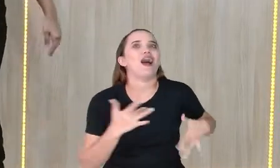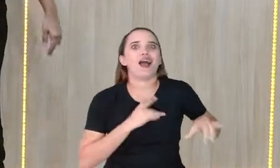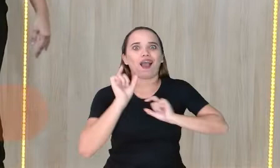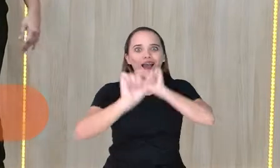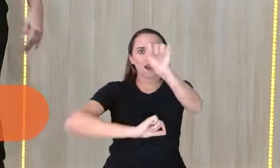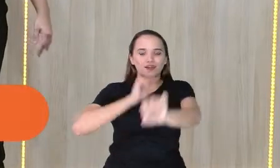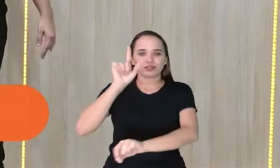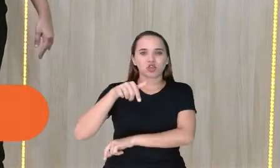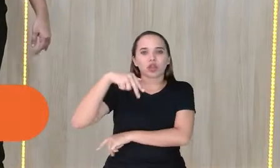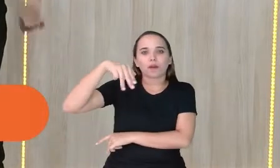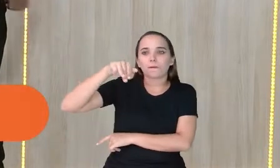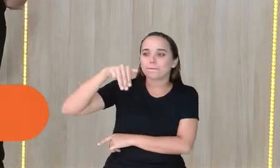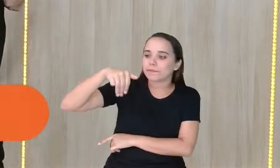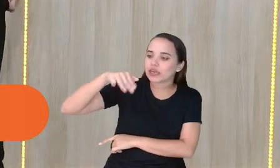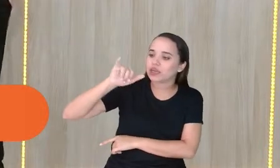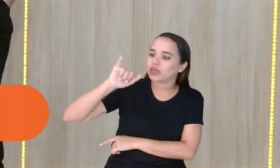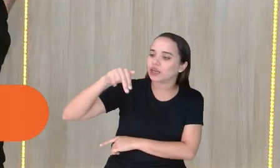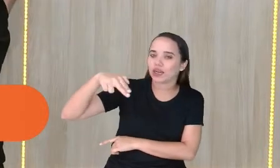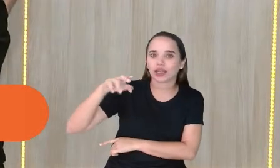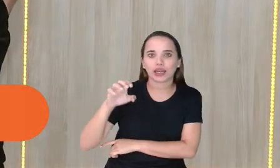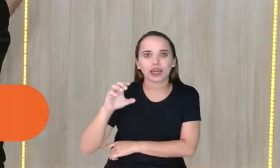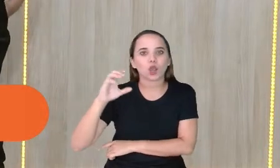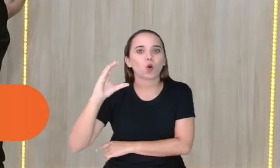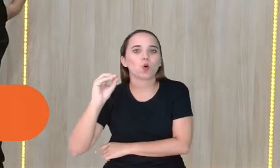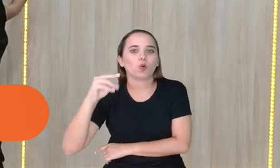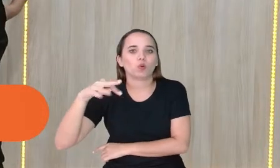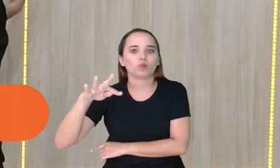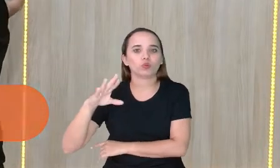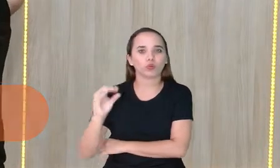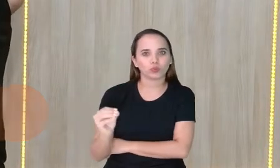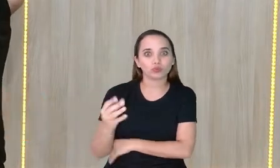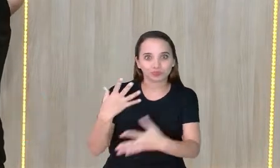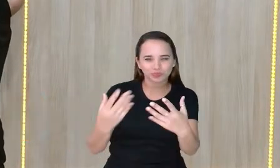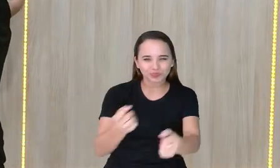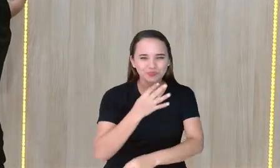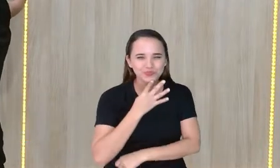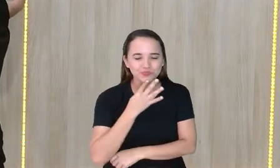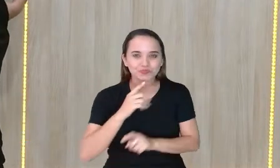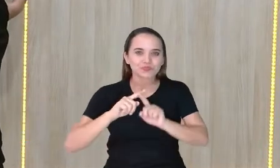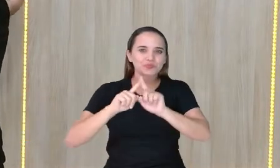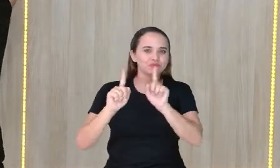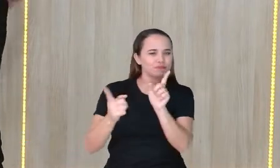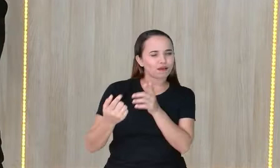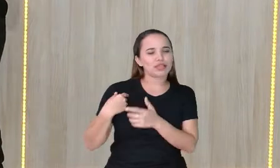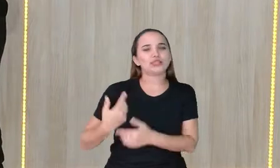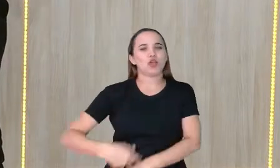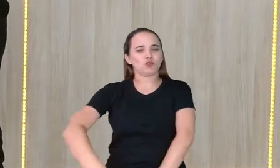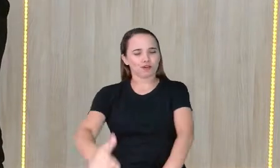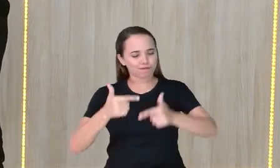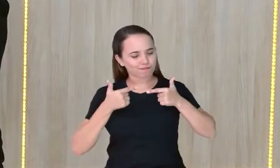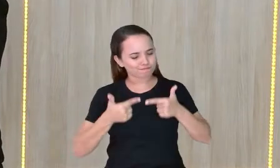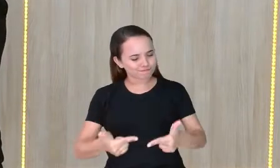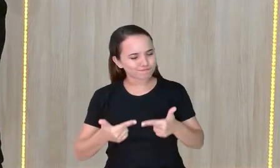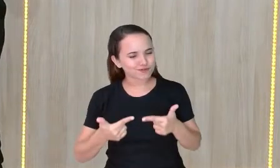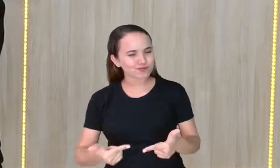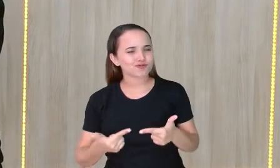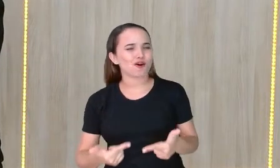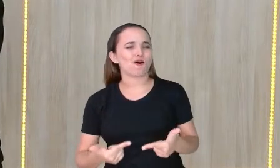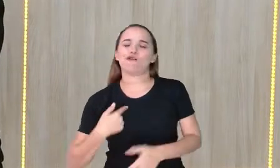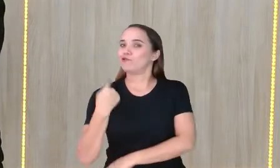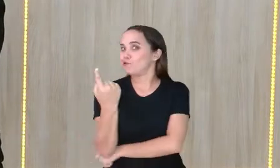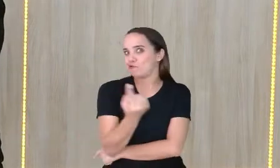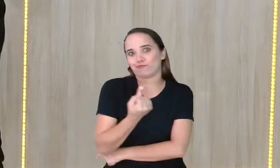mini conto. Vamos conhecer? Mas antes, como eu sou uma mulher muito sortuda que nunca anda